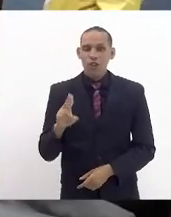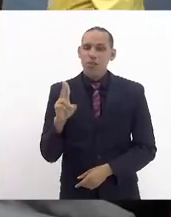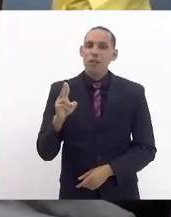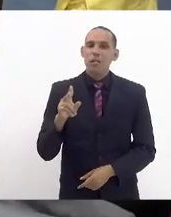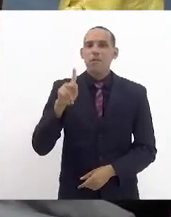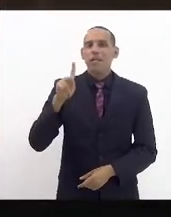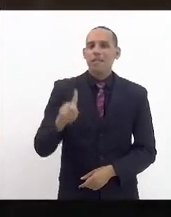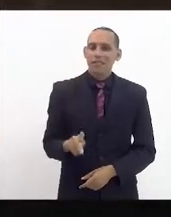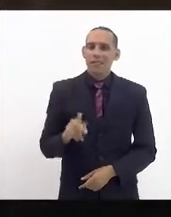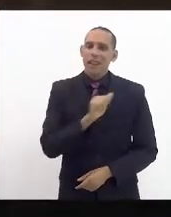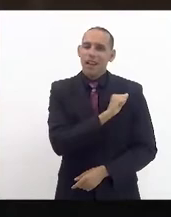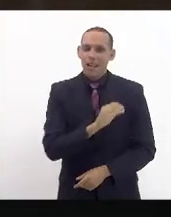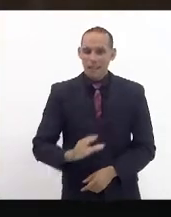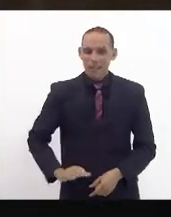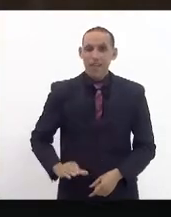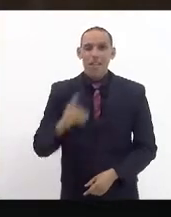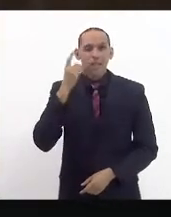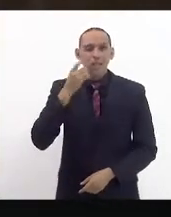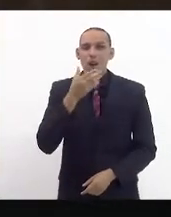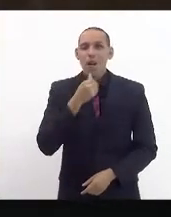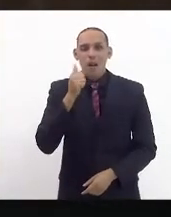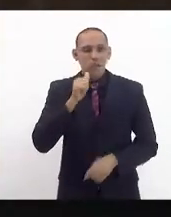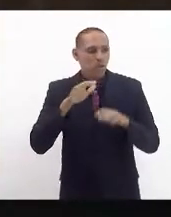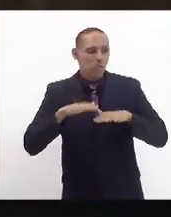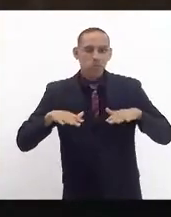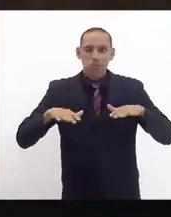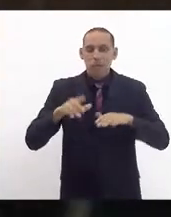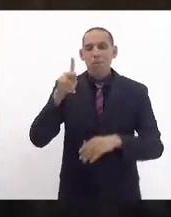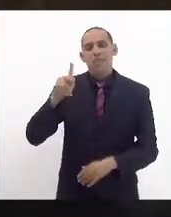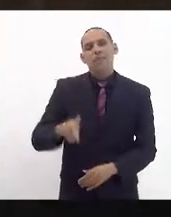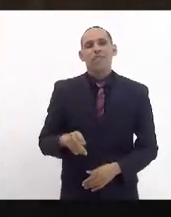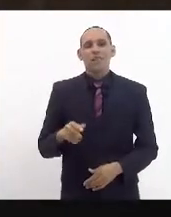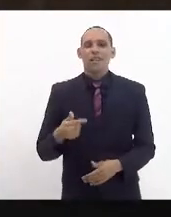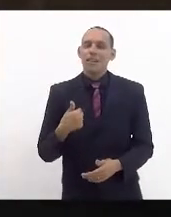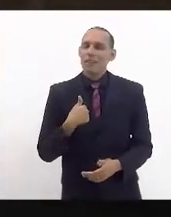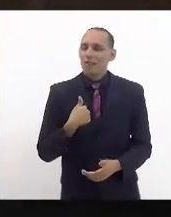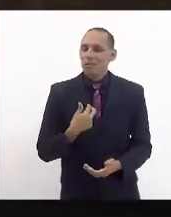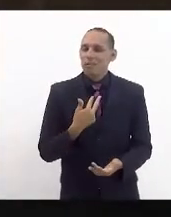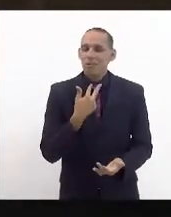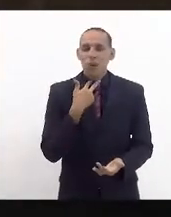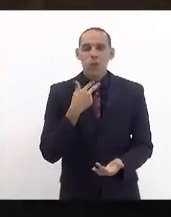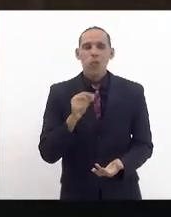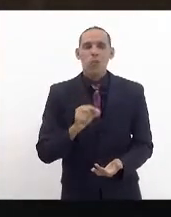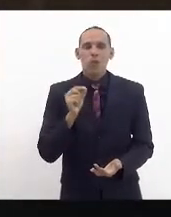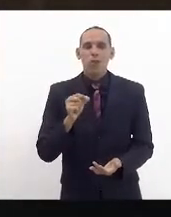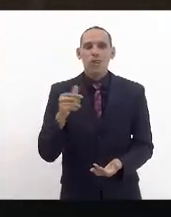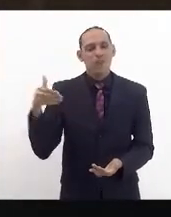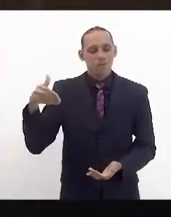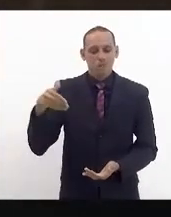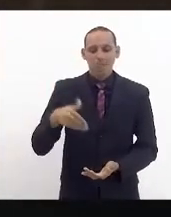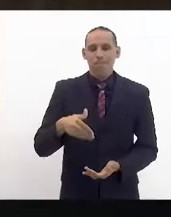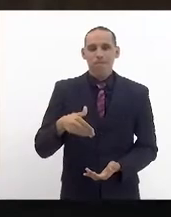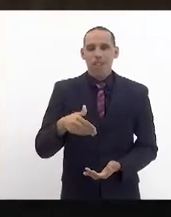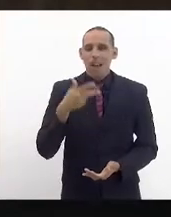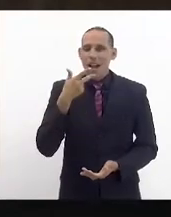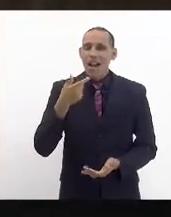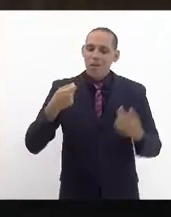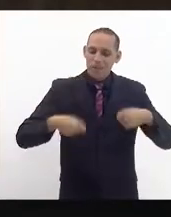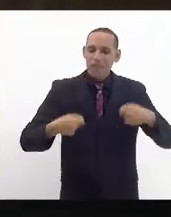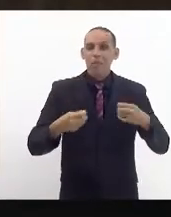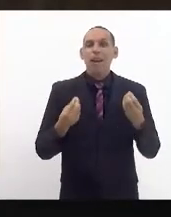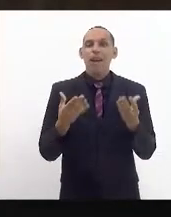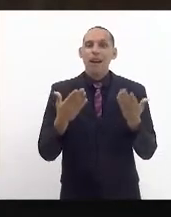André Ciliano, deputados e deputadas dessa casa, presidente, eu não poderia deixar de fazer uso aqui desse